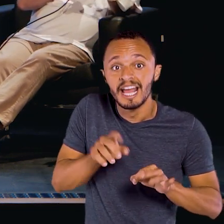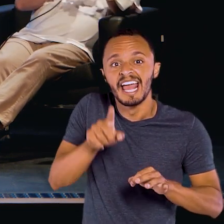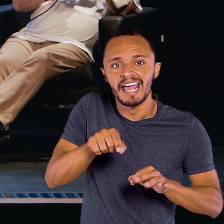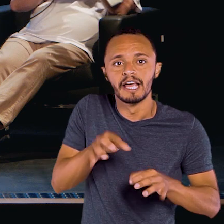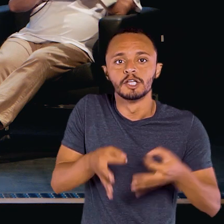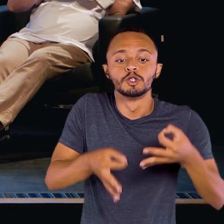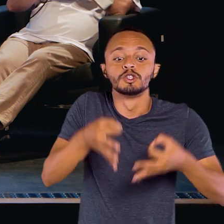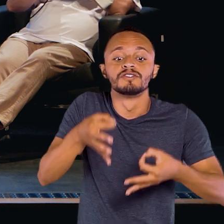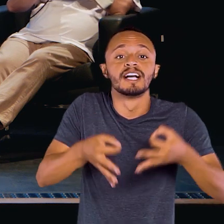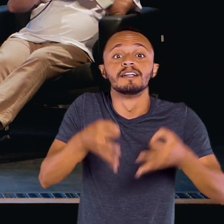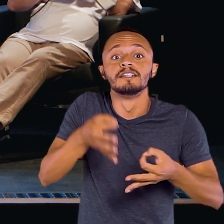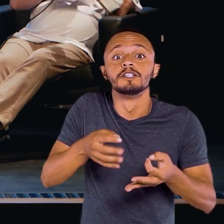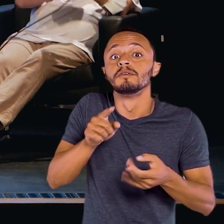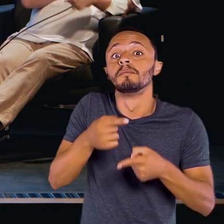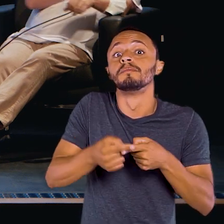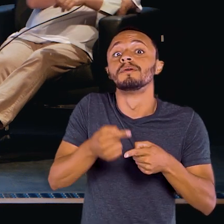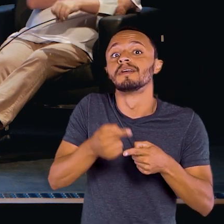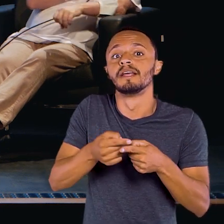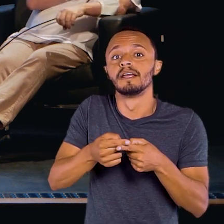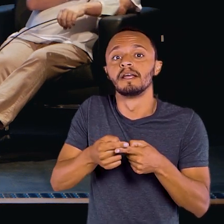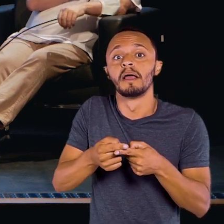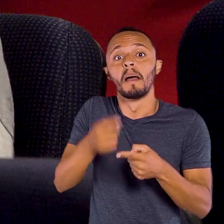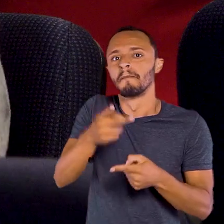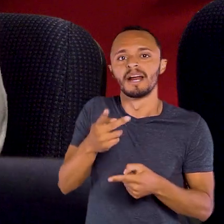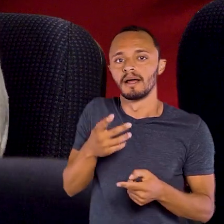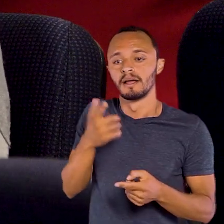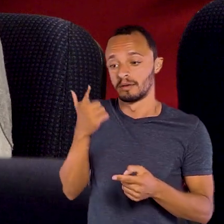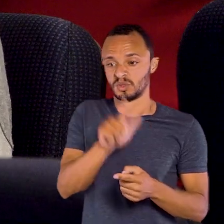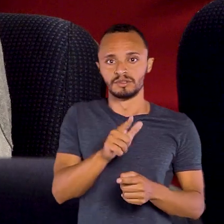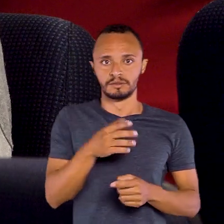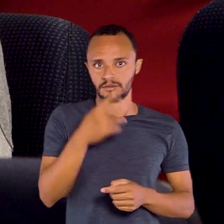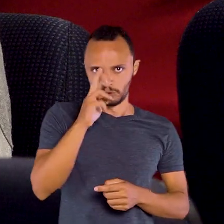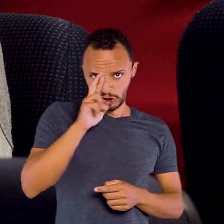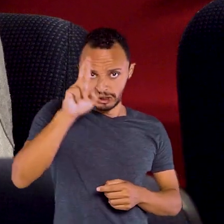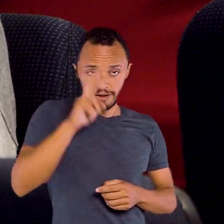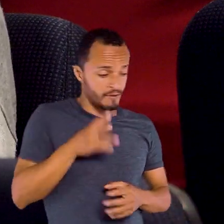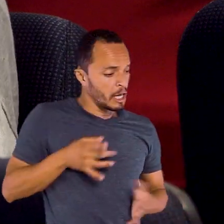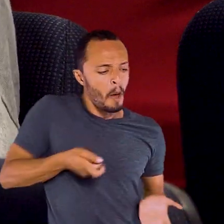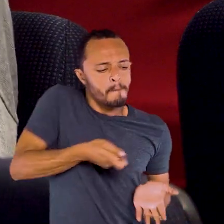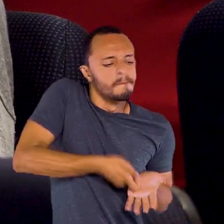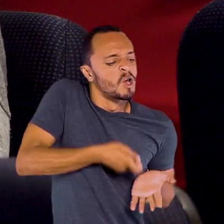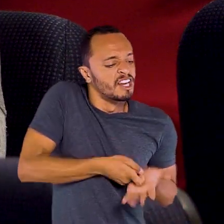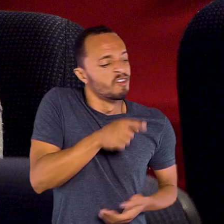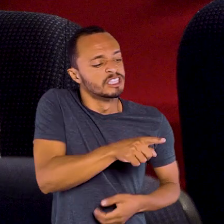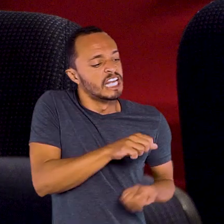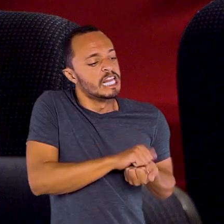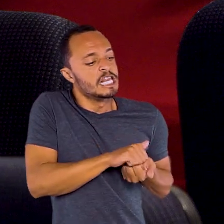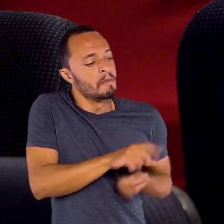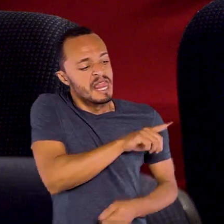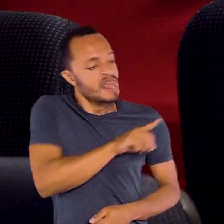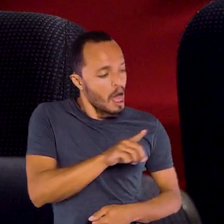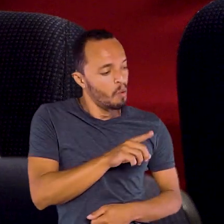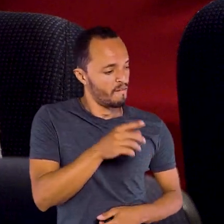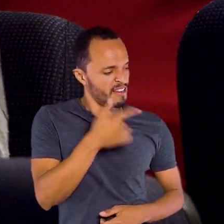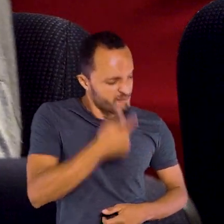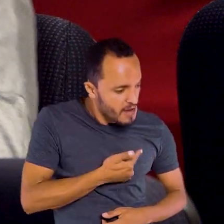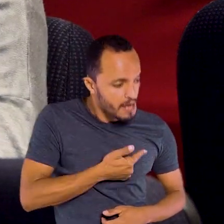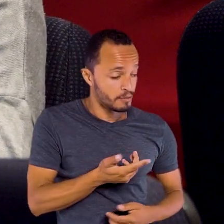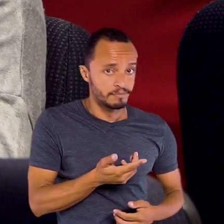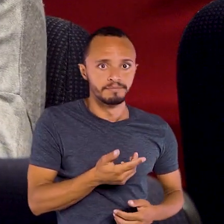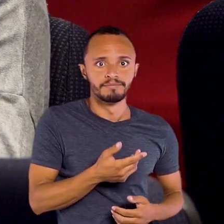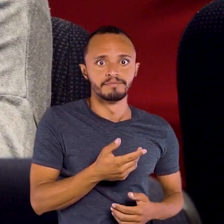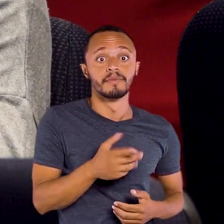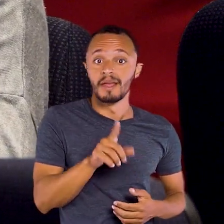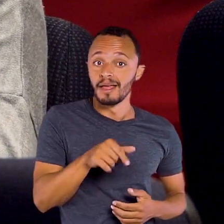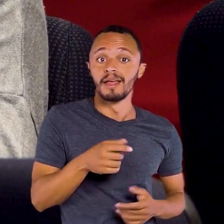só um minutinho. Tudo bem aí, Ronaldo? Boa noite, como é que você chama? Meu nome é Grácia. Qual a sua pergunta, Grácia? Eliana,